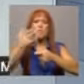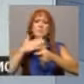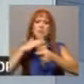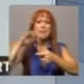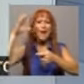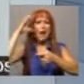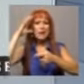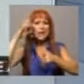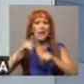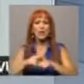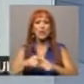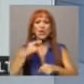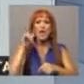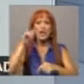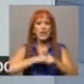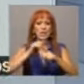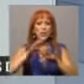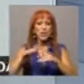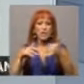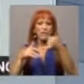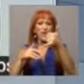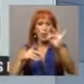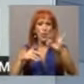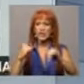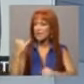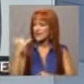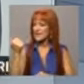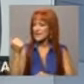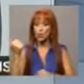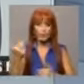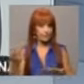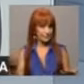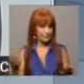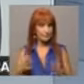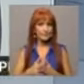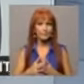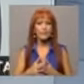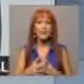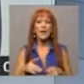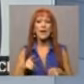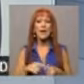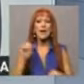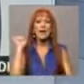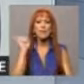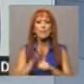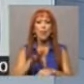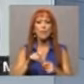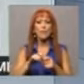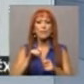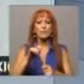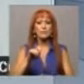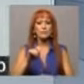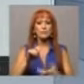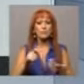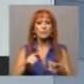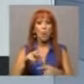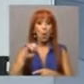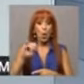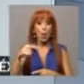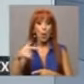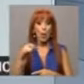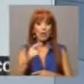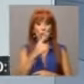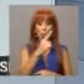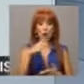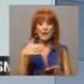tarde, e as temperaturas a variar entre os 24 e os 25 graus Celsius. Quanto à agitação marítima, ela é de oeste, com 1